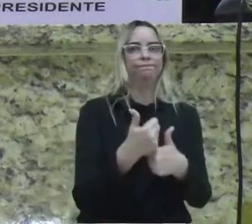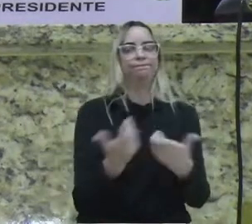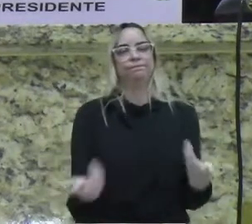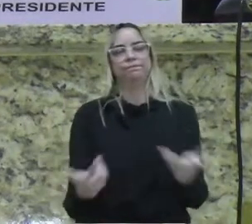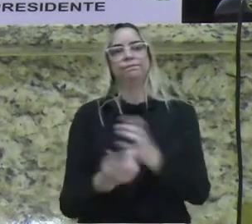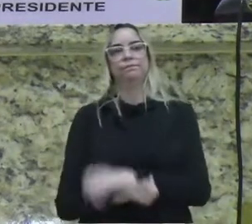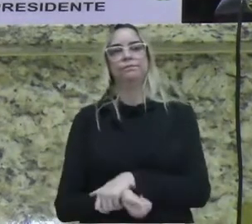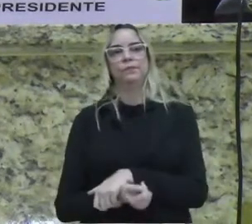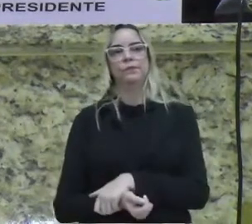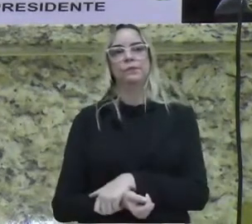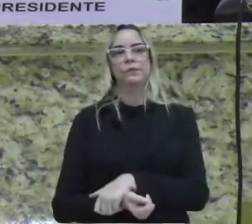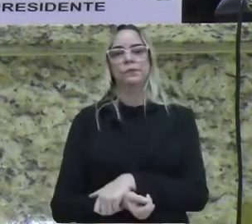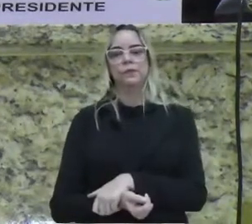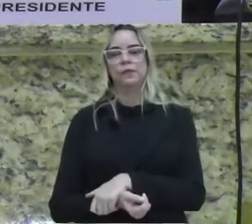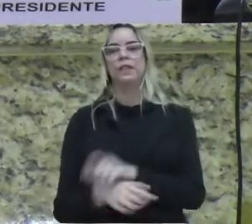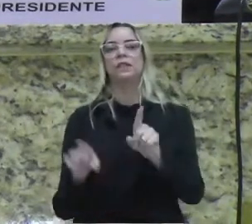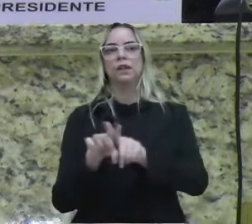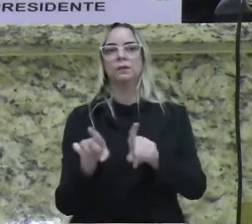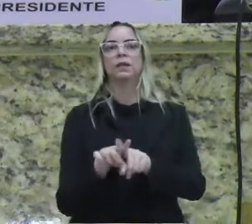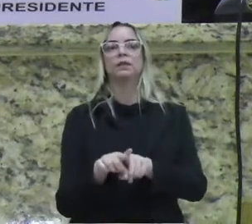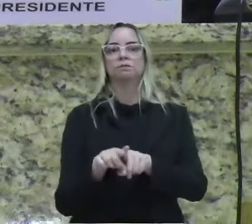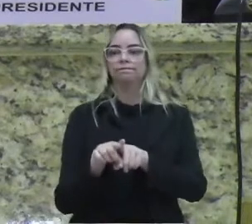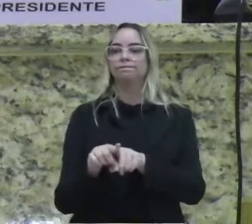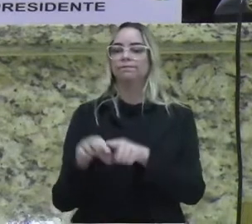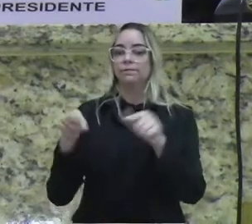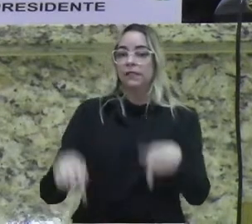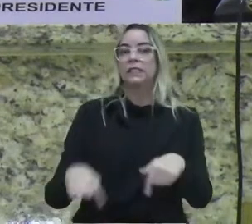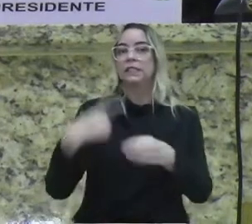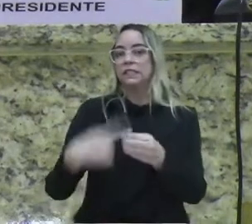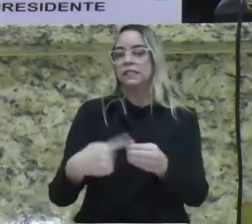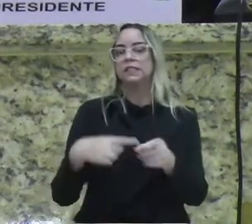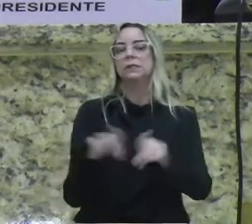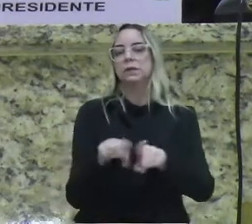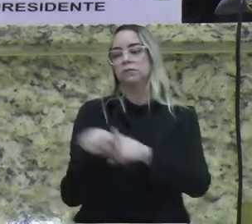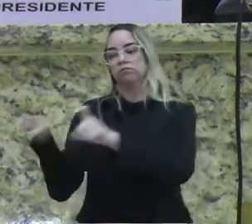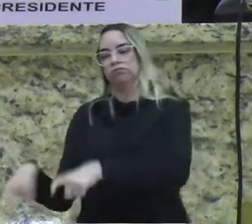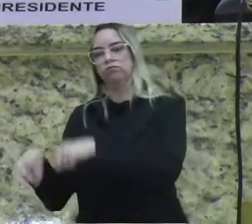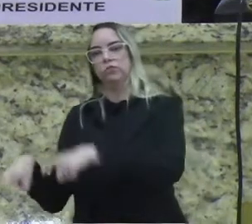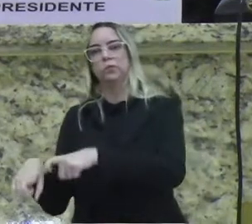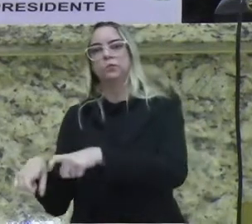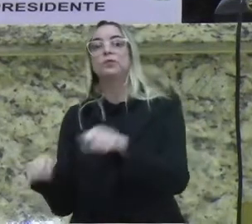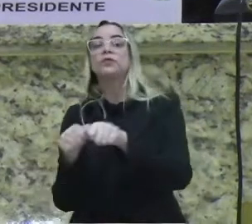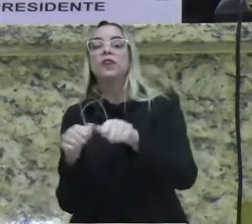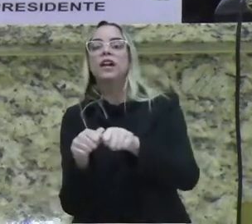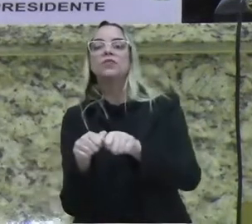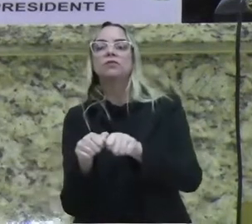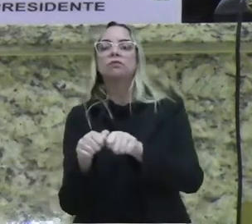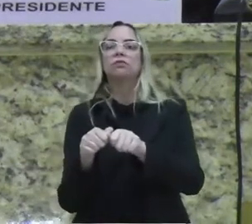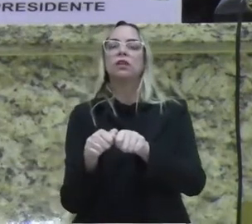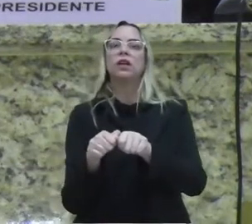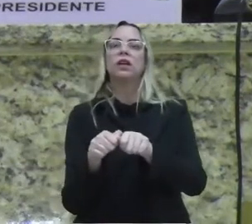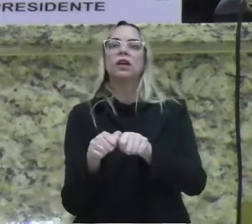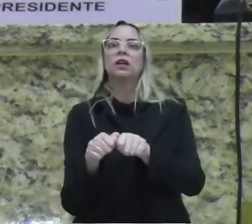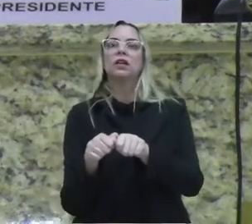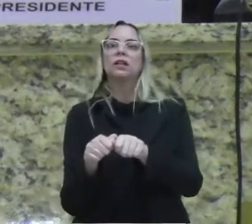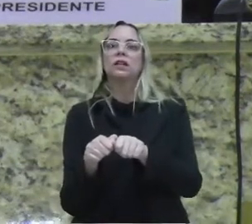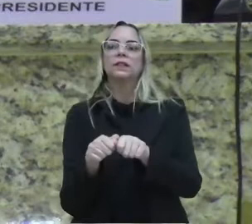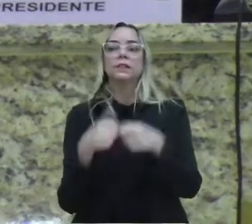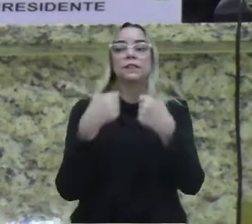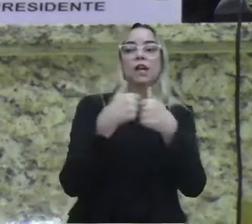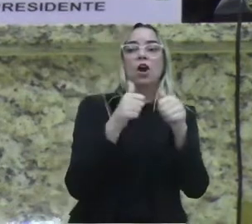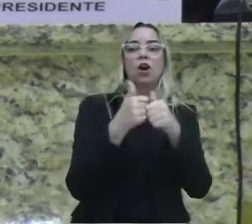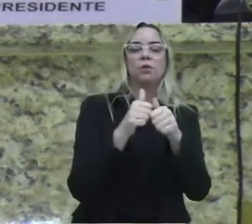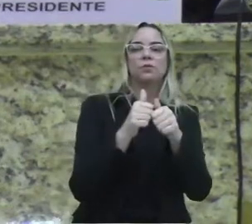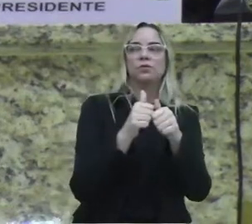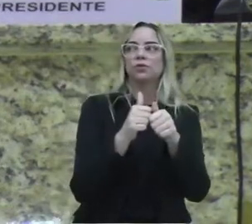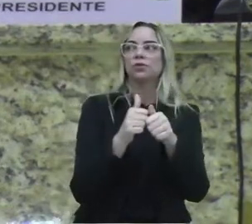um município, também na zona rural, a gente faz o transporte em fronteiras. Muitas vezes a gente entra